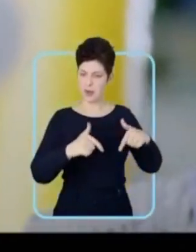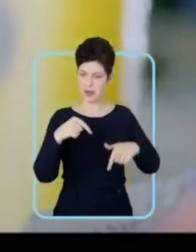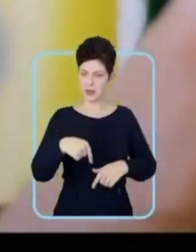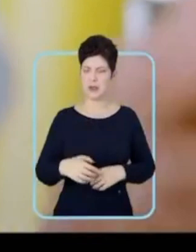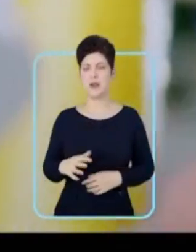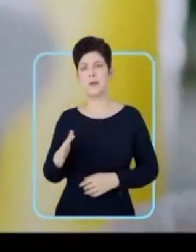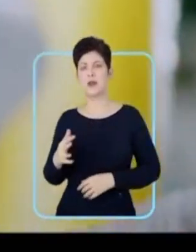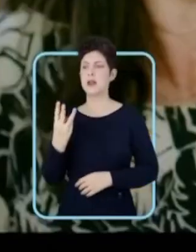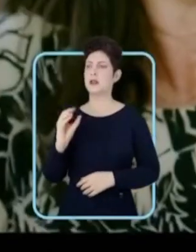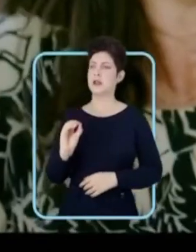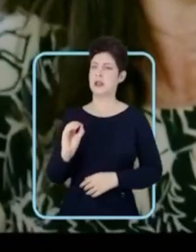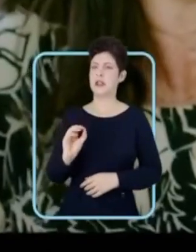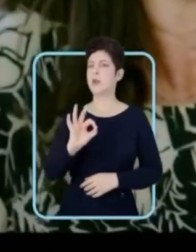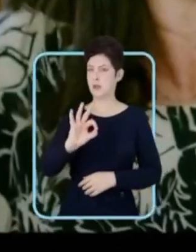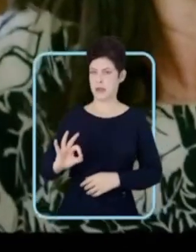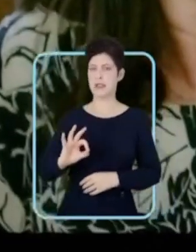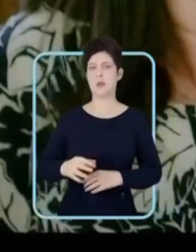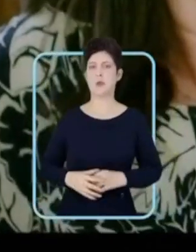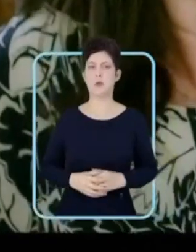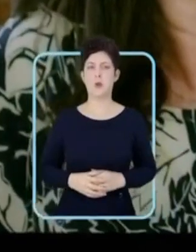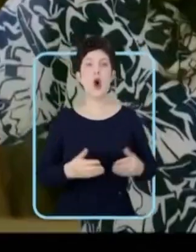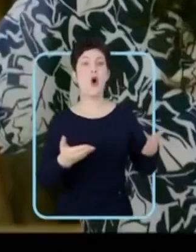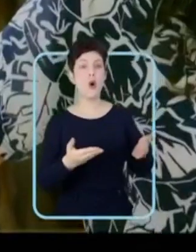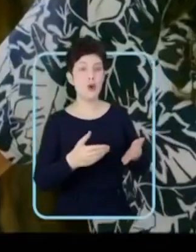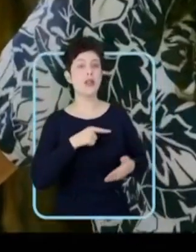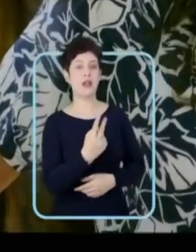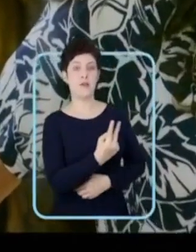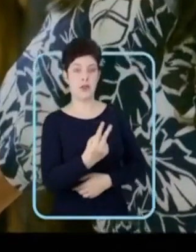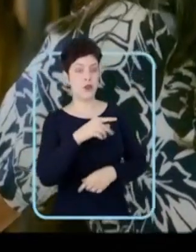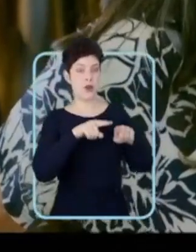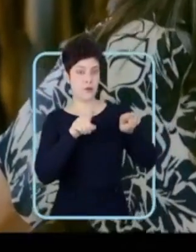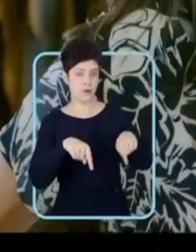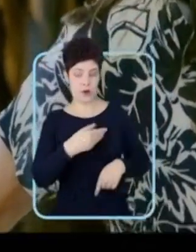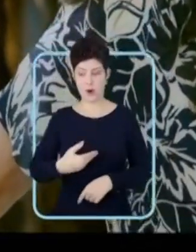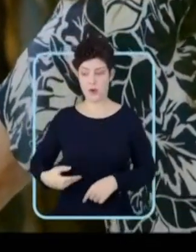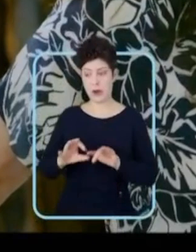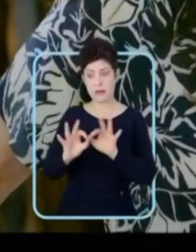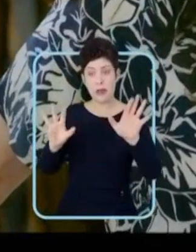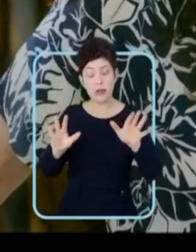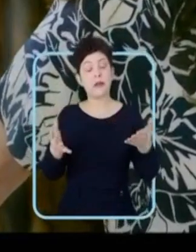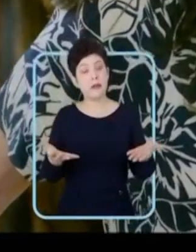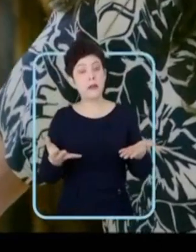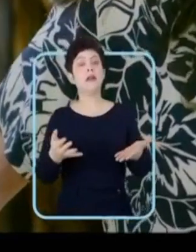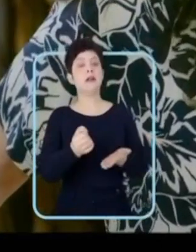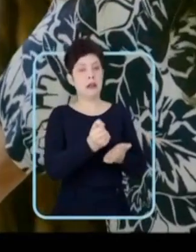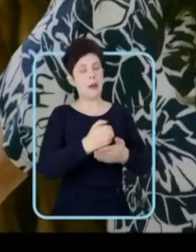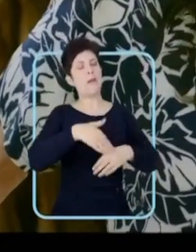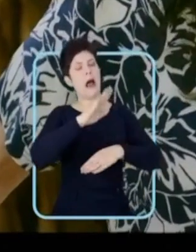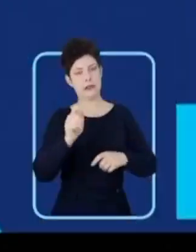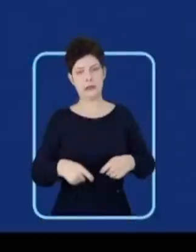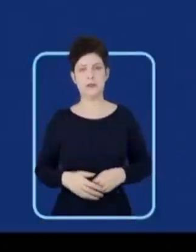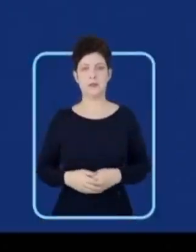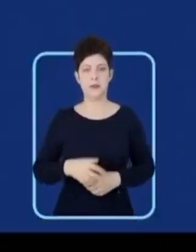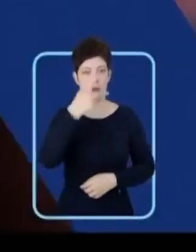aqui? Eu acho que uns 30%. Hoje a gente tem 22 funcionários. Se o governo deixasse, a gente poderia estar contratando muito